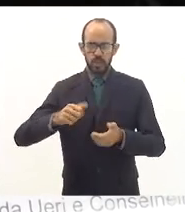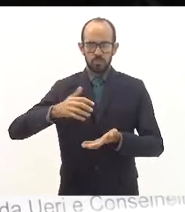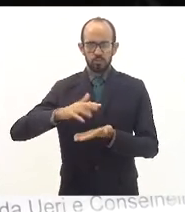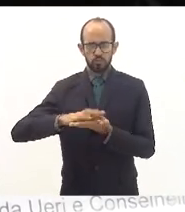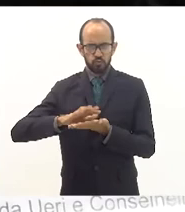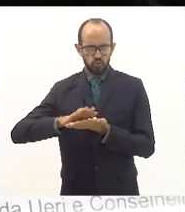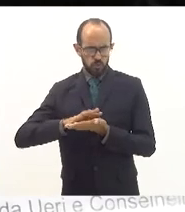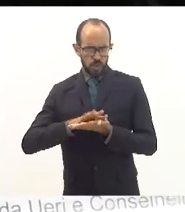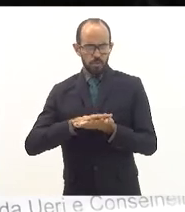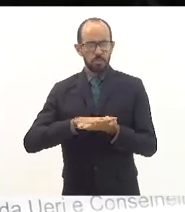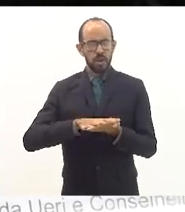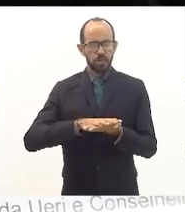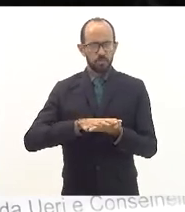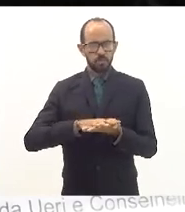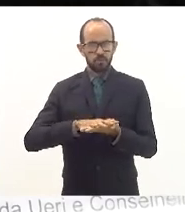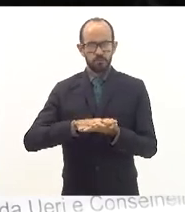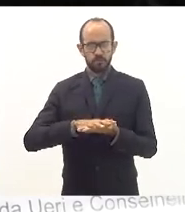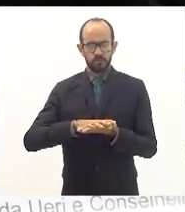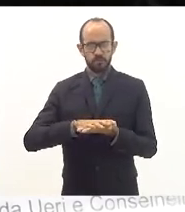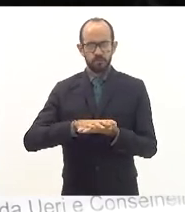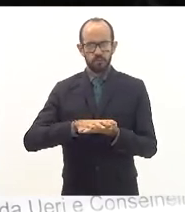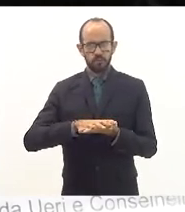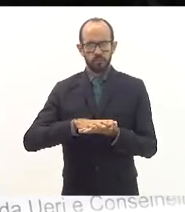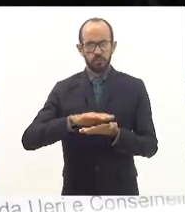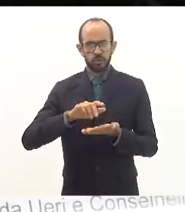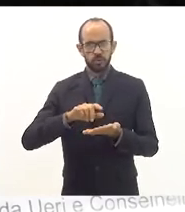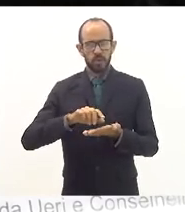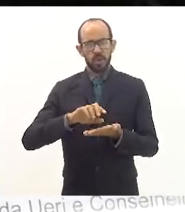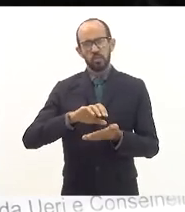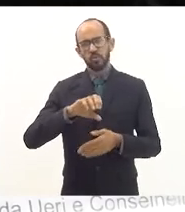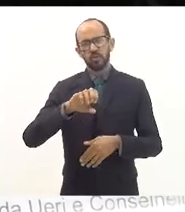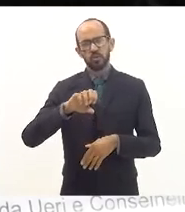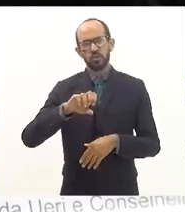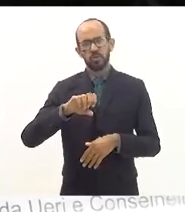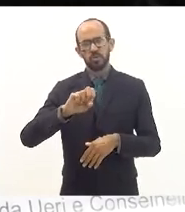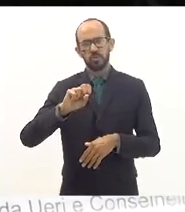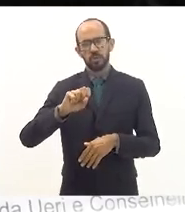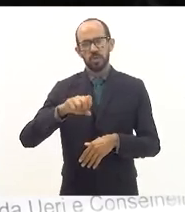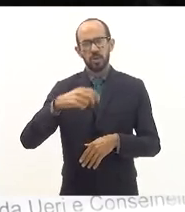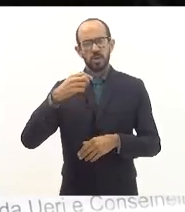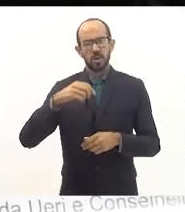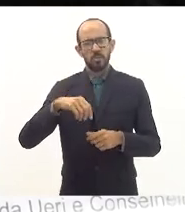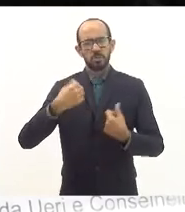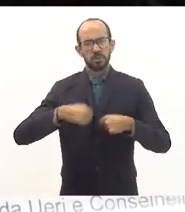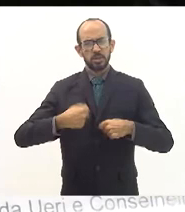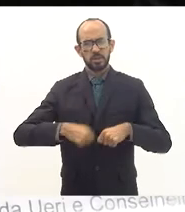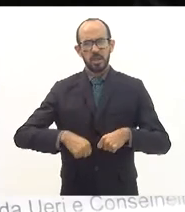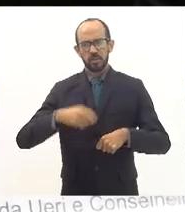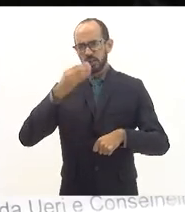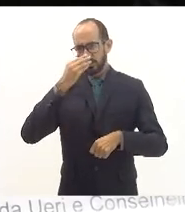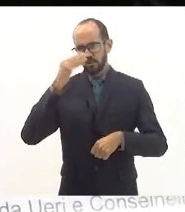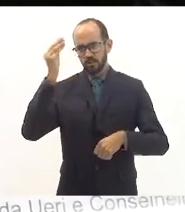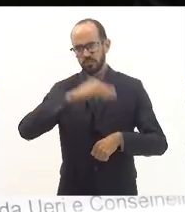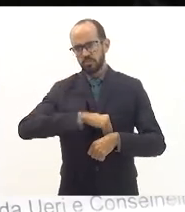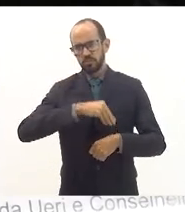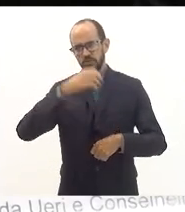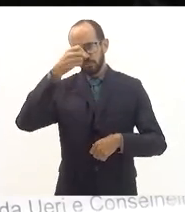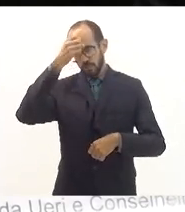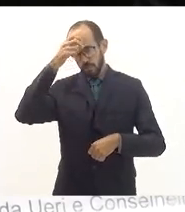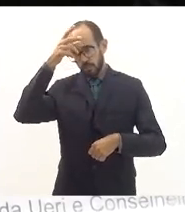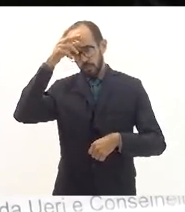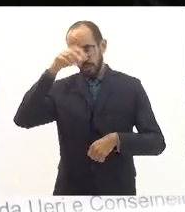né, conhecida como Sambódromo, deveria ser negada pela Prefeitura do Rio de Janeiro